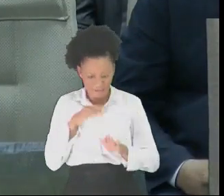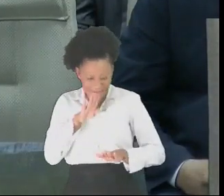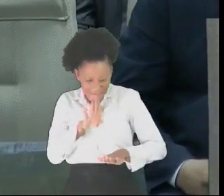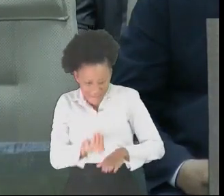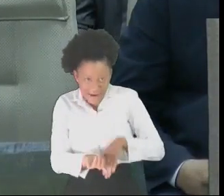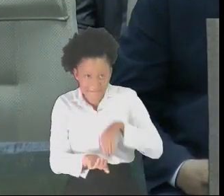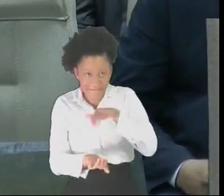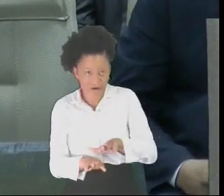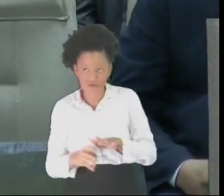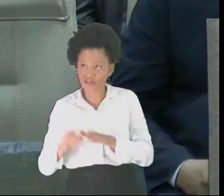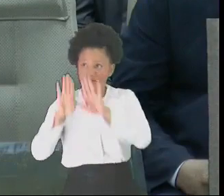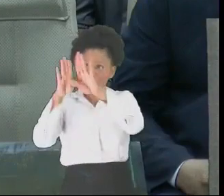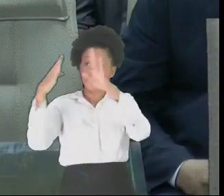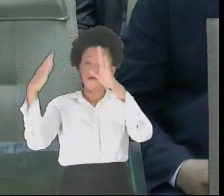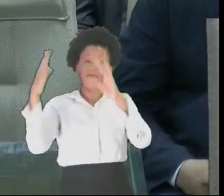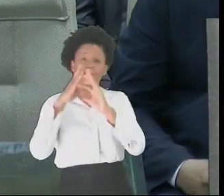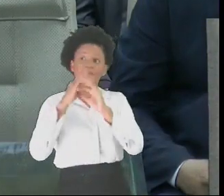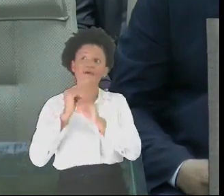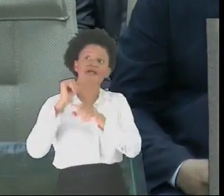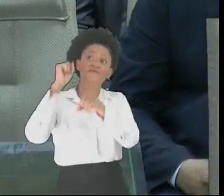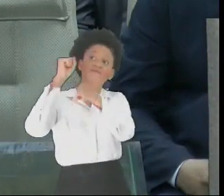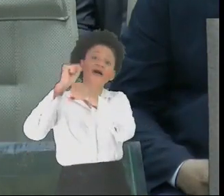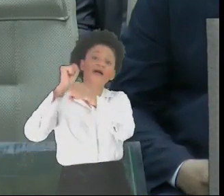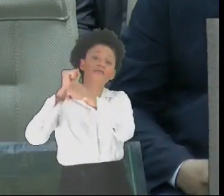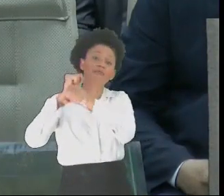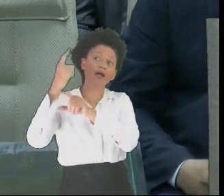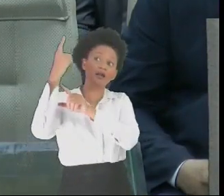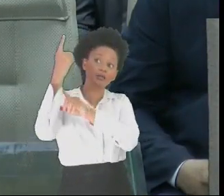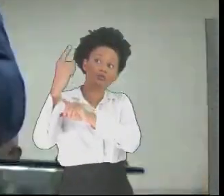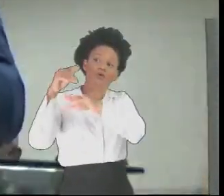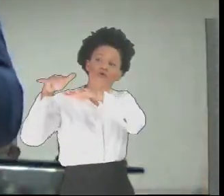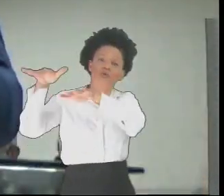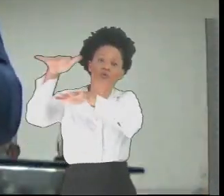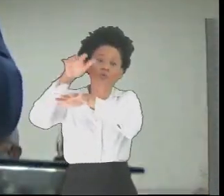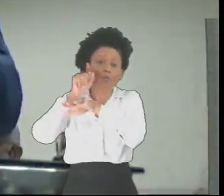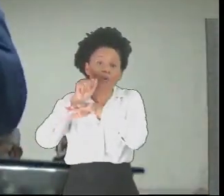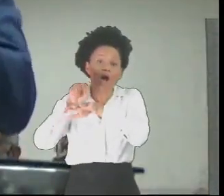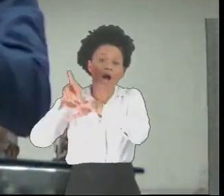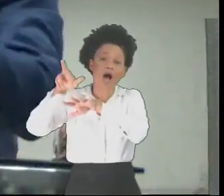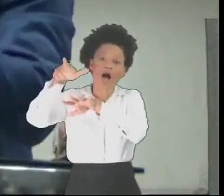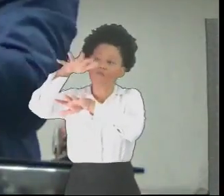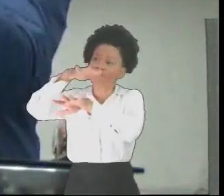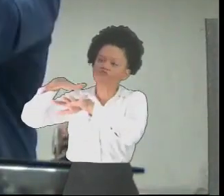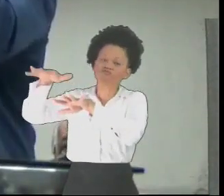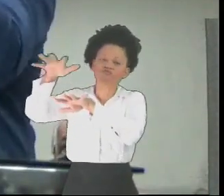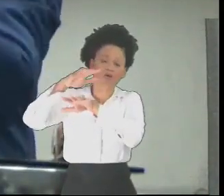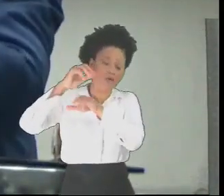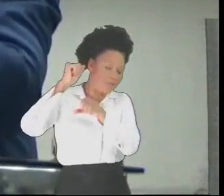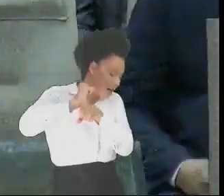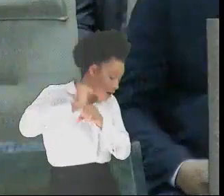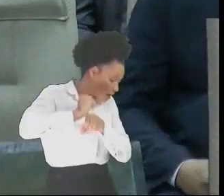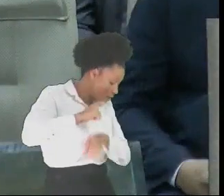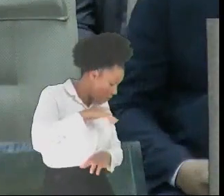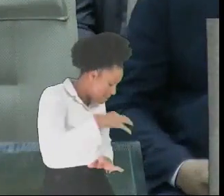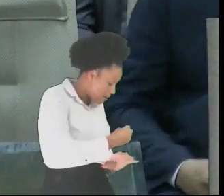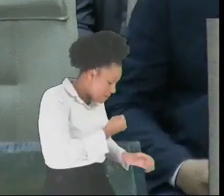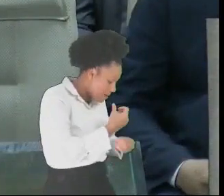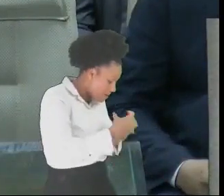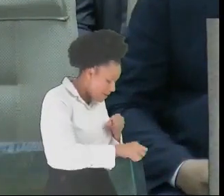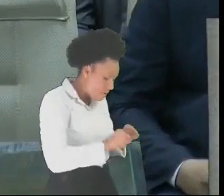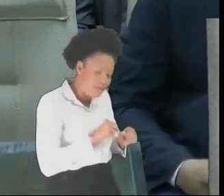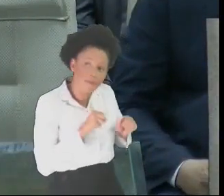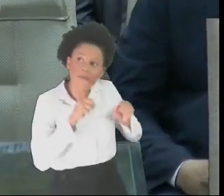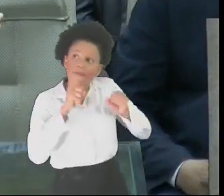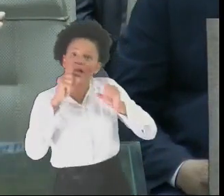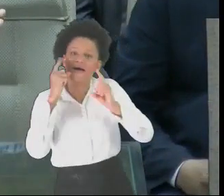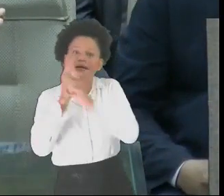das Oliveiras. Ele ficará onde? Me ajude. Ele ficará onde, irmãos? Nos ares. E lá ele vai encontrar com quem? Com a igreja.